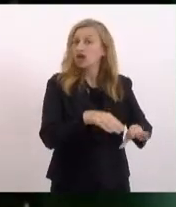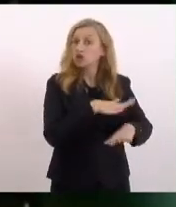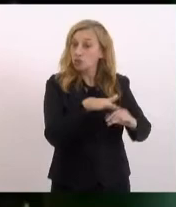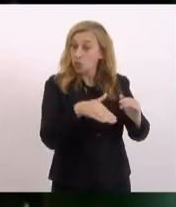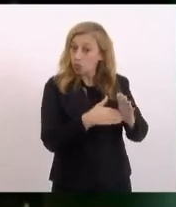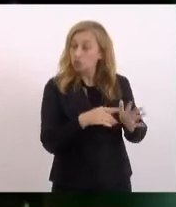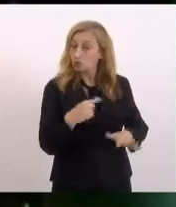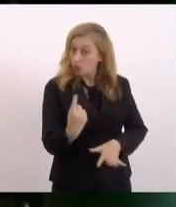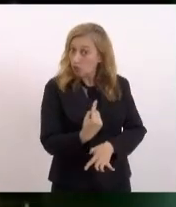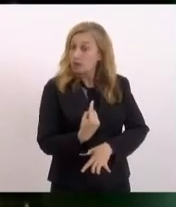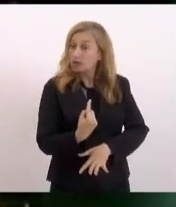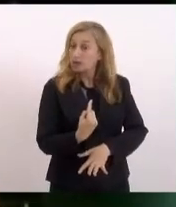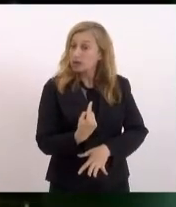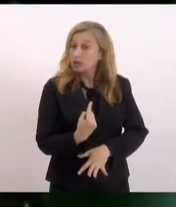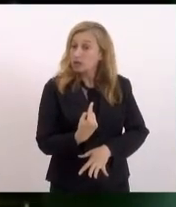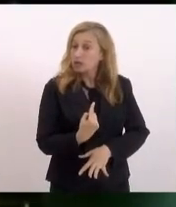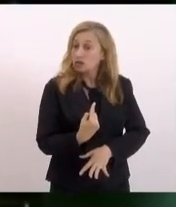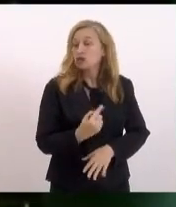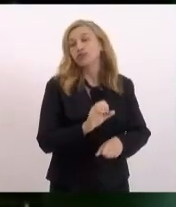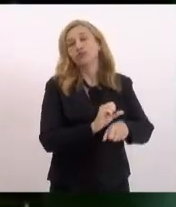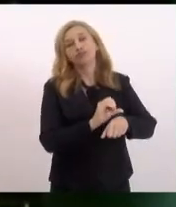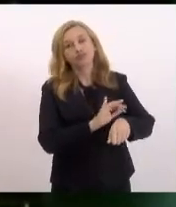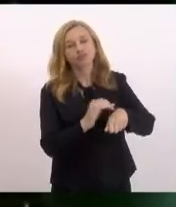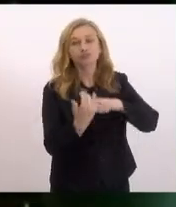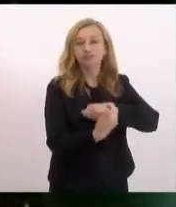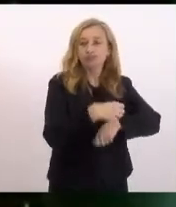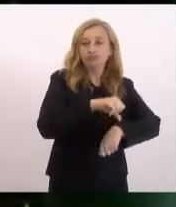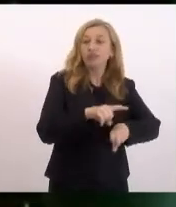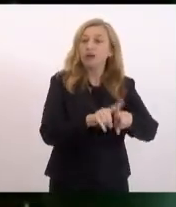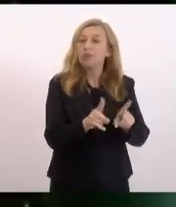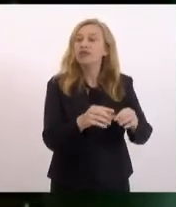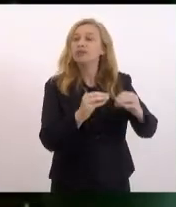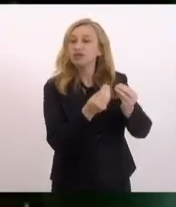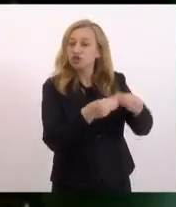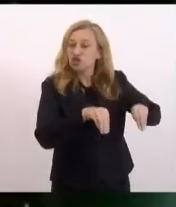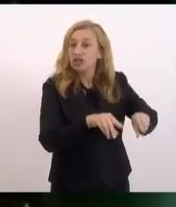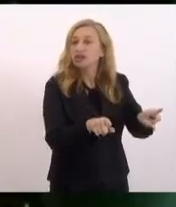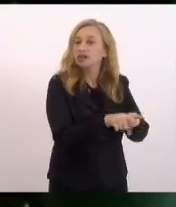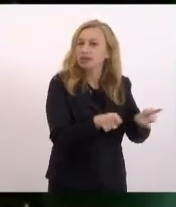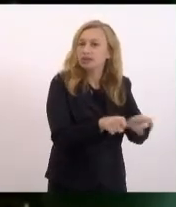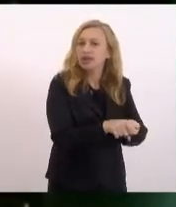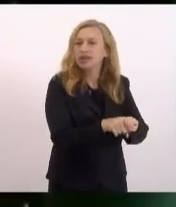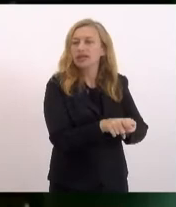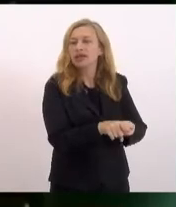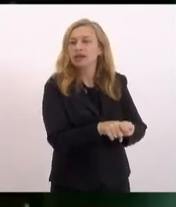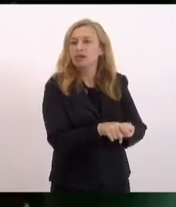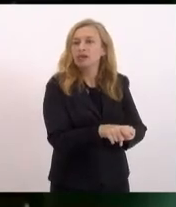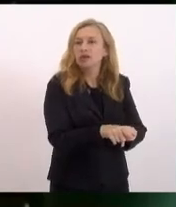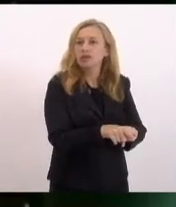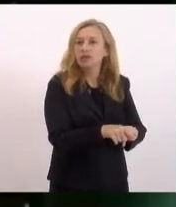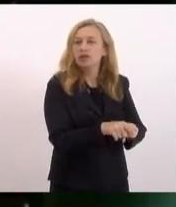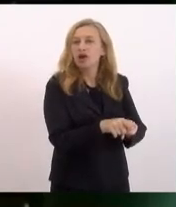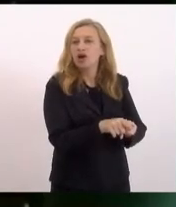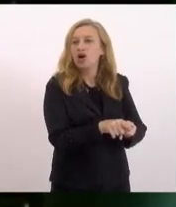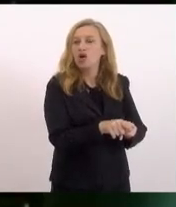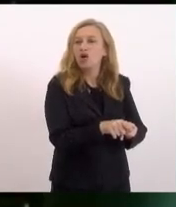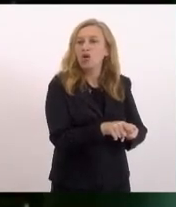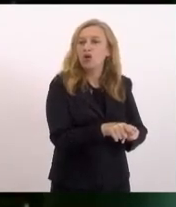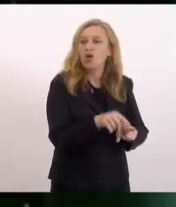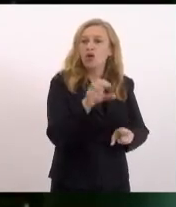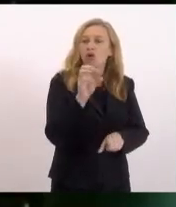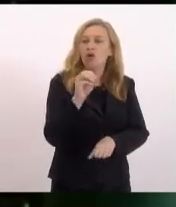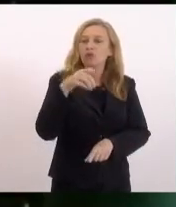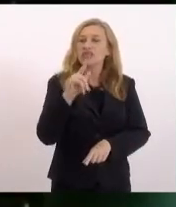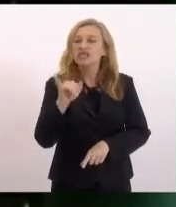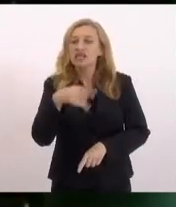nós estamos com a Covid-19, mas prejudicados também pela leniência, pela omissão dos